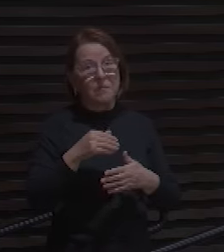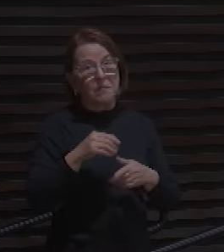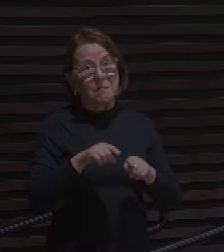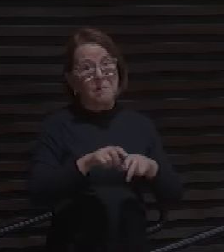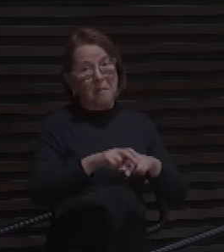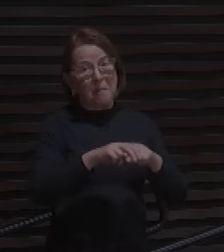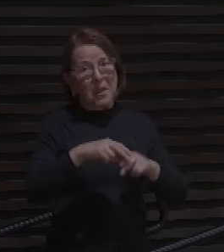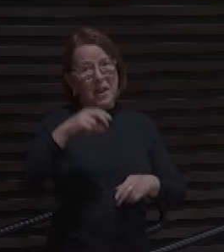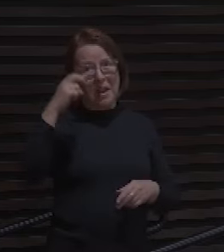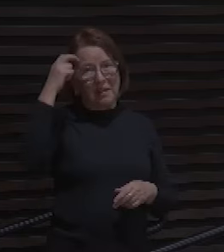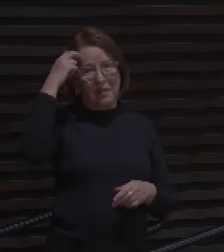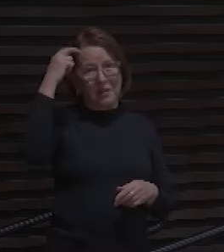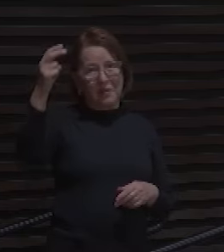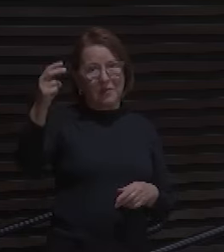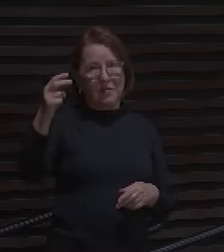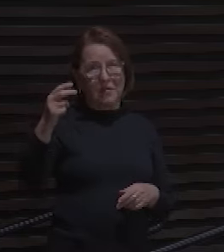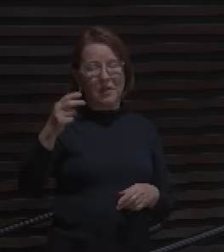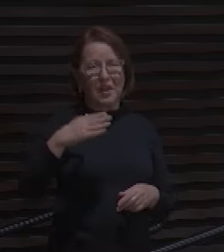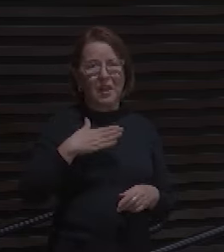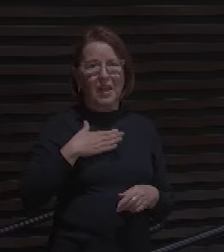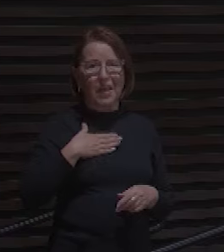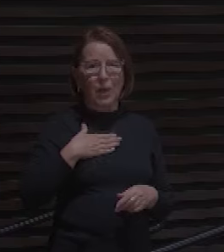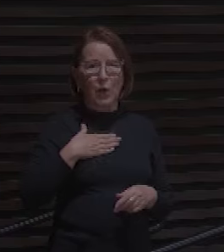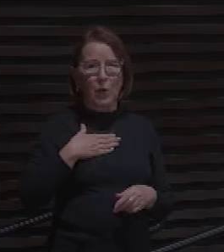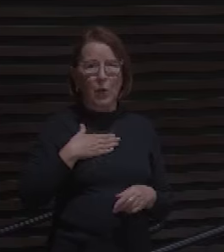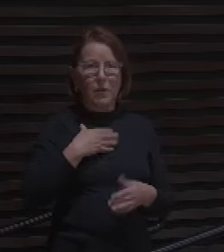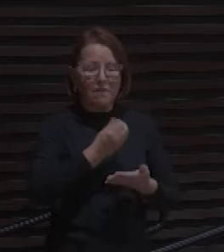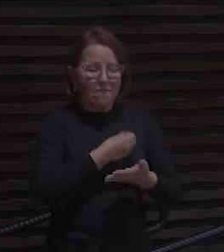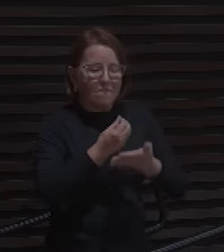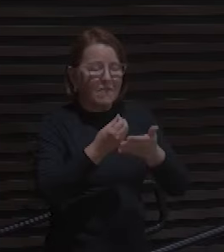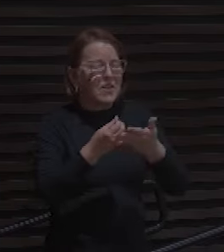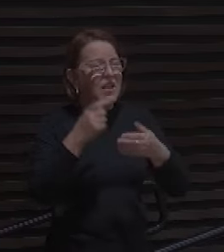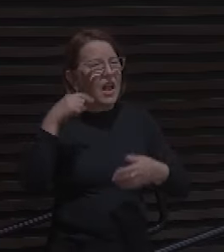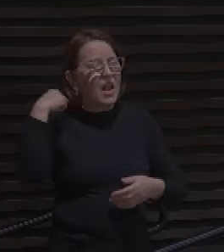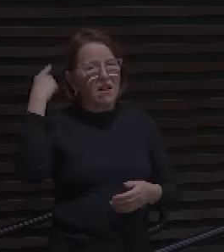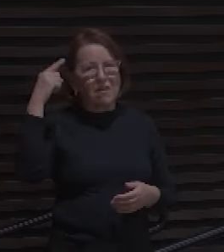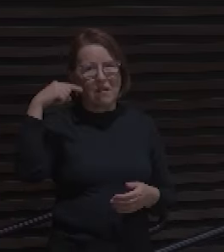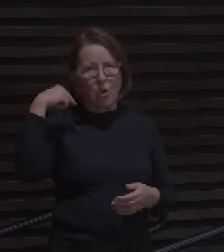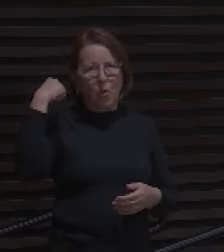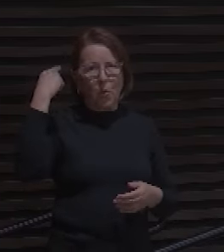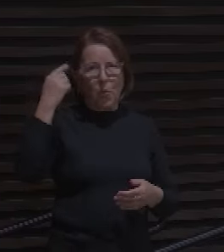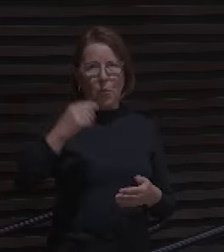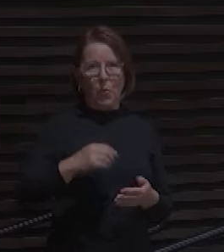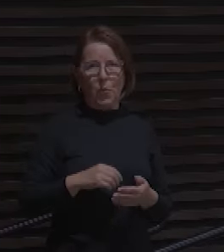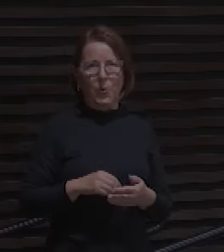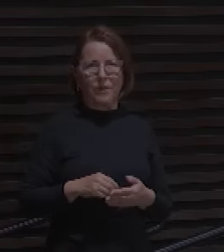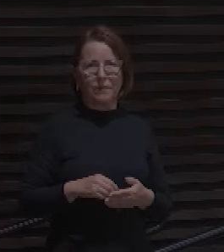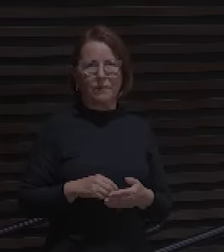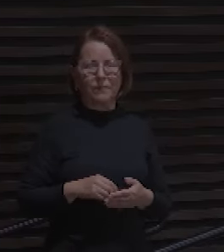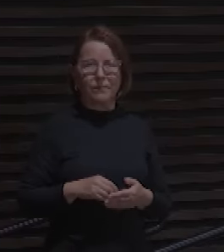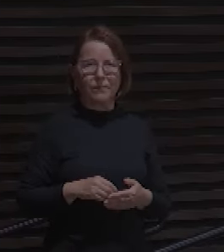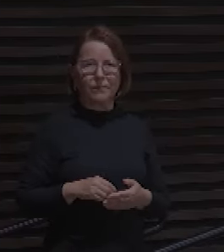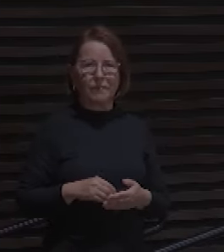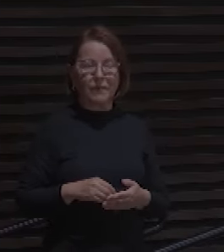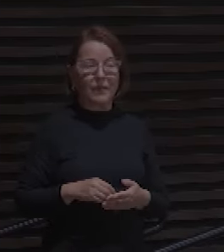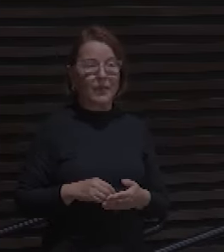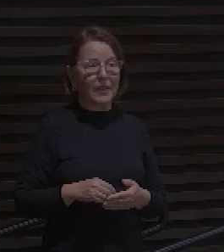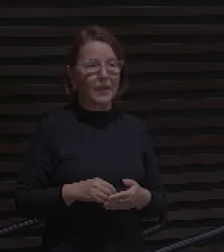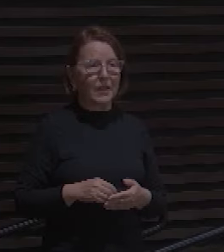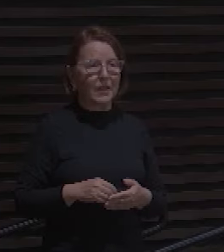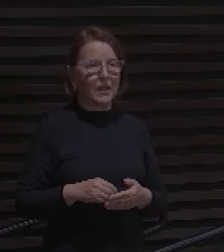à loucura. Presta atenção que Salomão se lança aqui aos vinhos, às